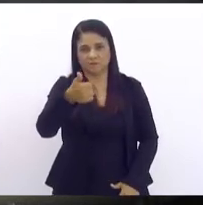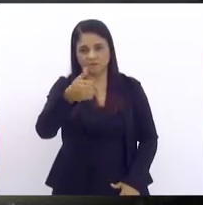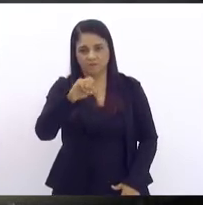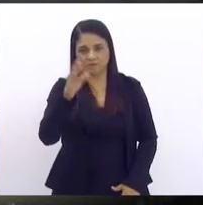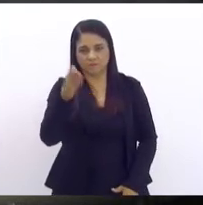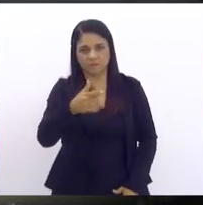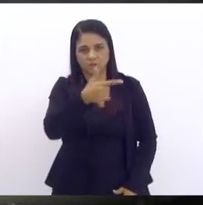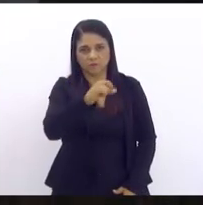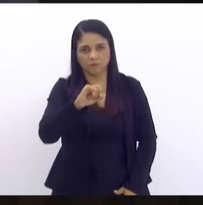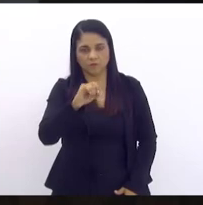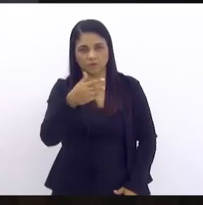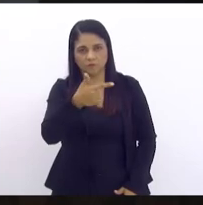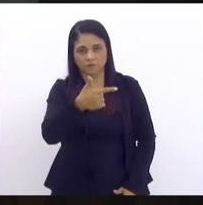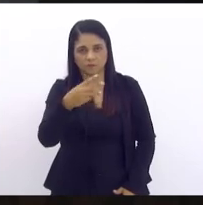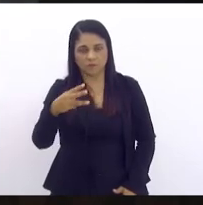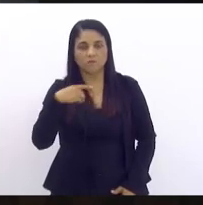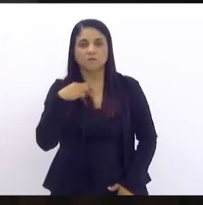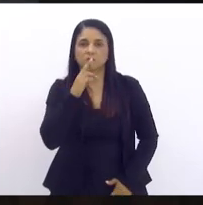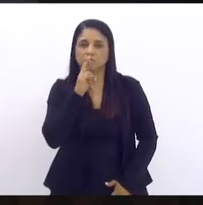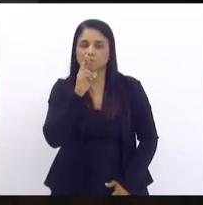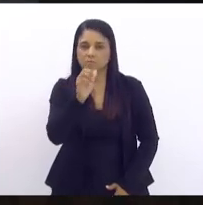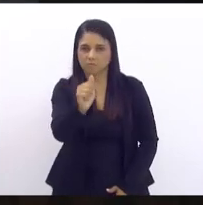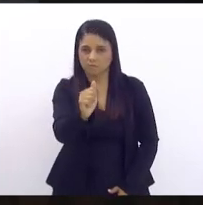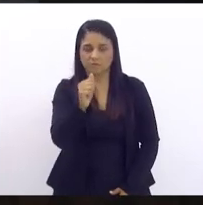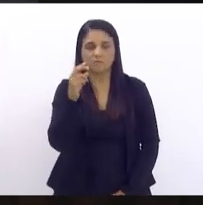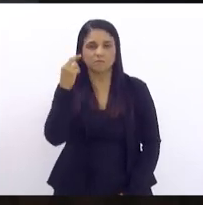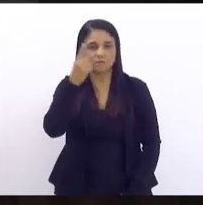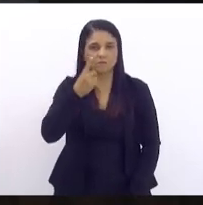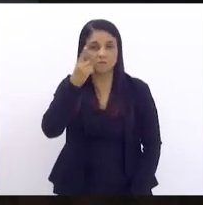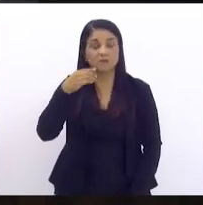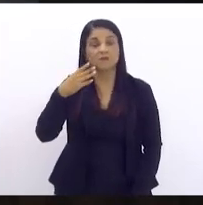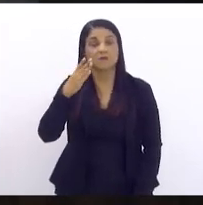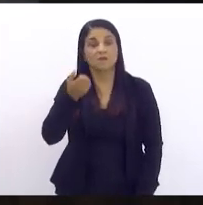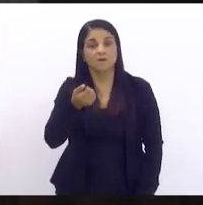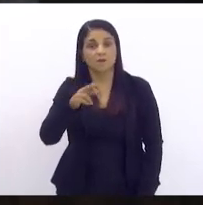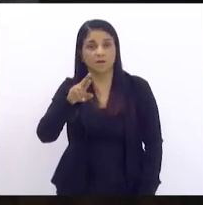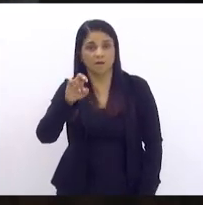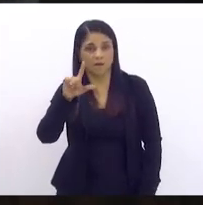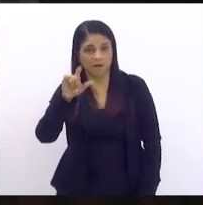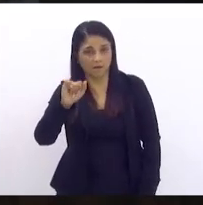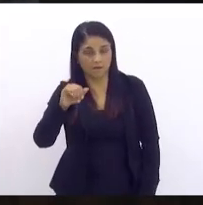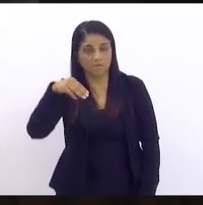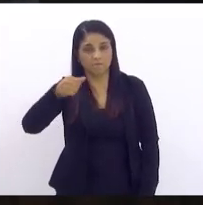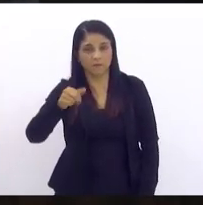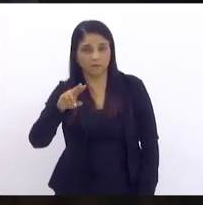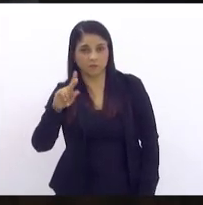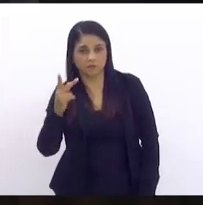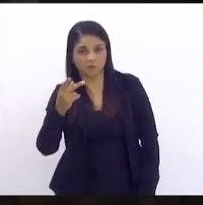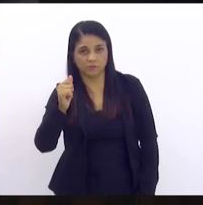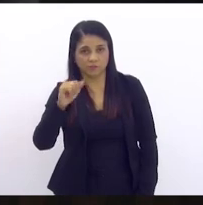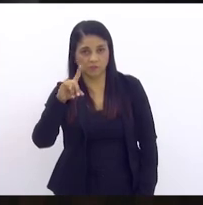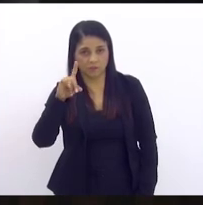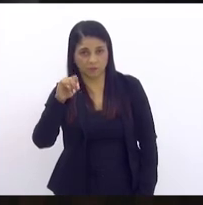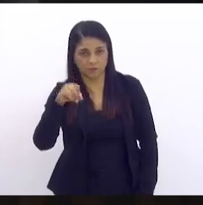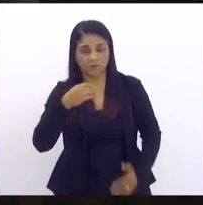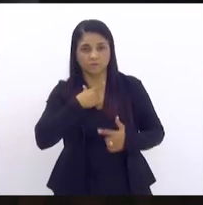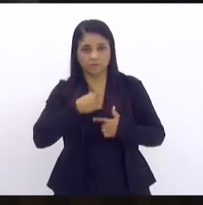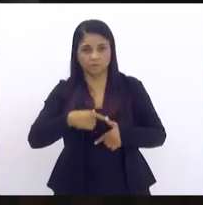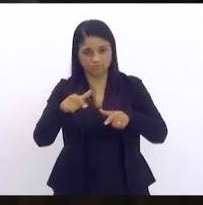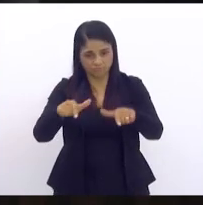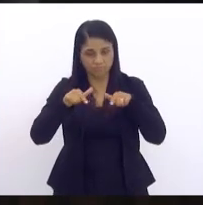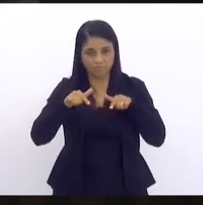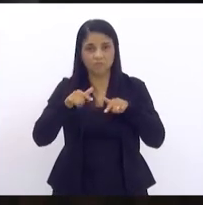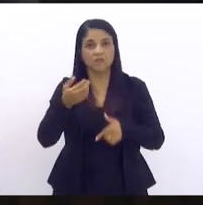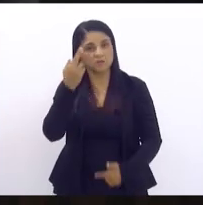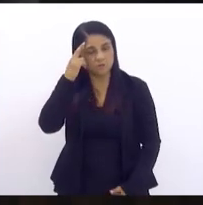310/2023, de autoria dos deputados Rodrigo Bacelar e Carla Machado, que concede a medalha Tiradentes, o respectivo diploma, excelentíssimo senhor doutor